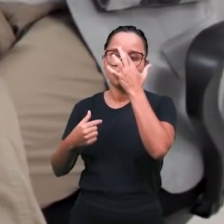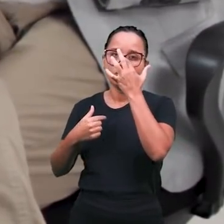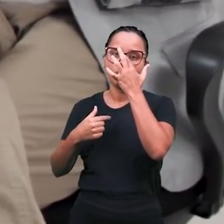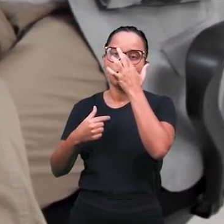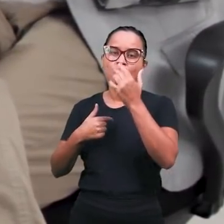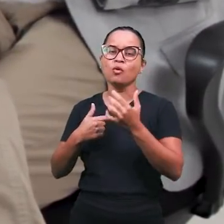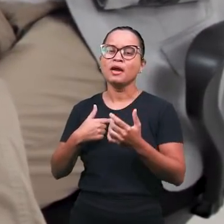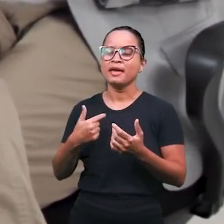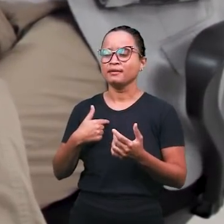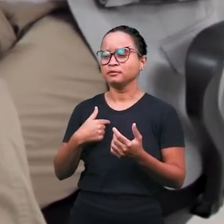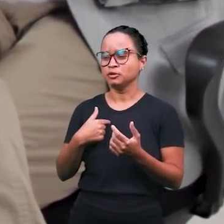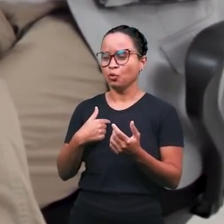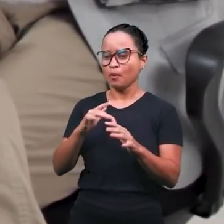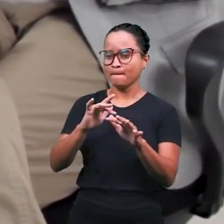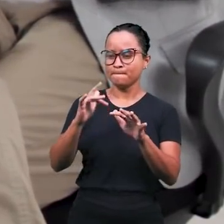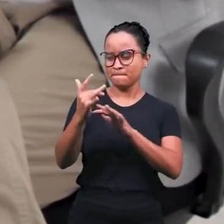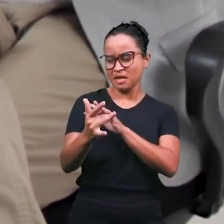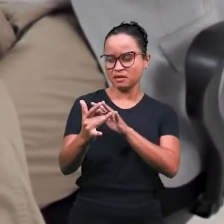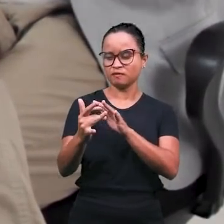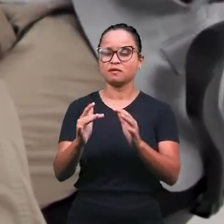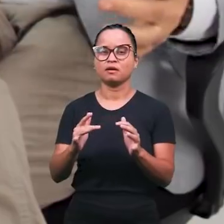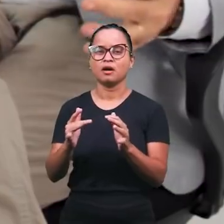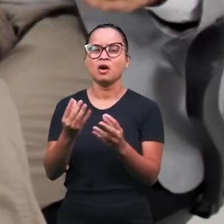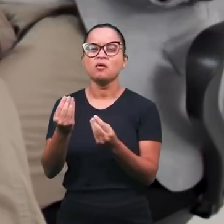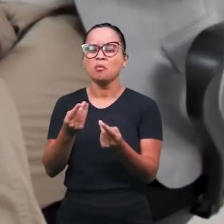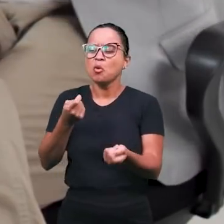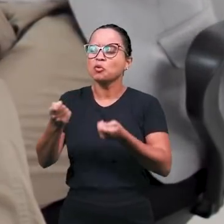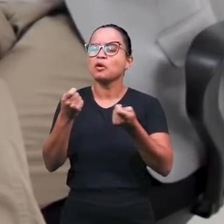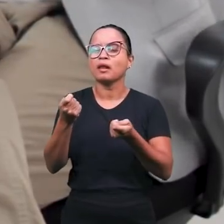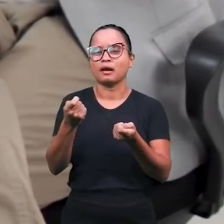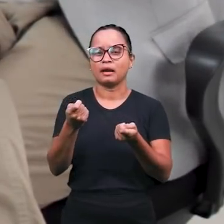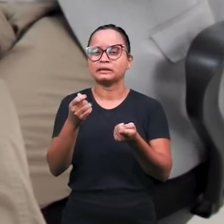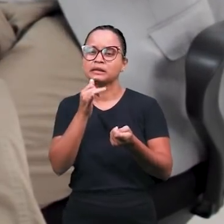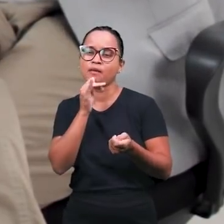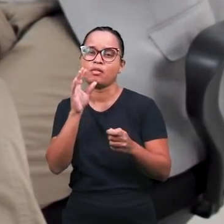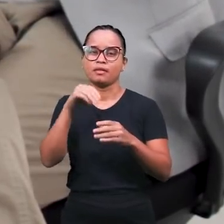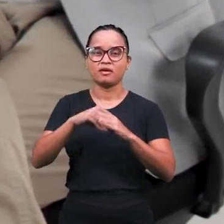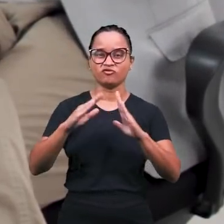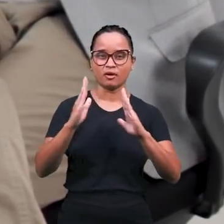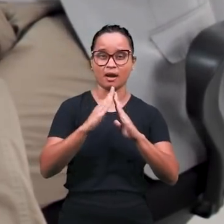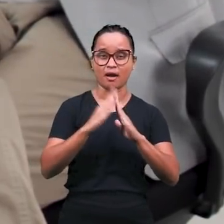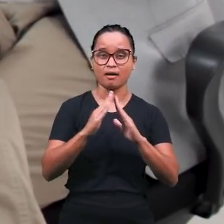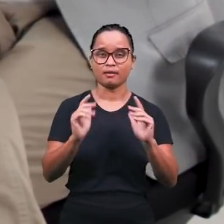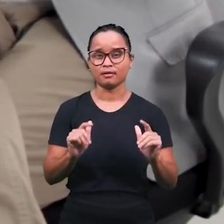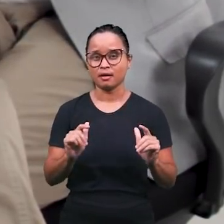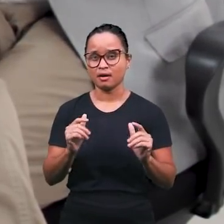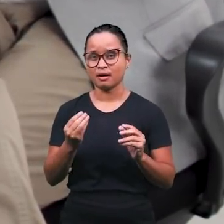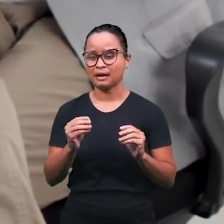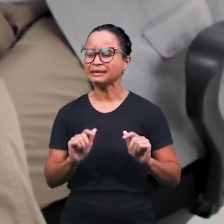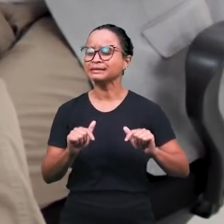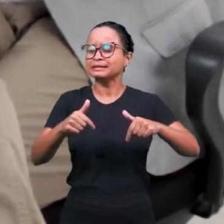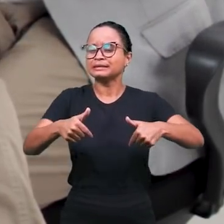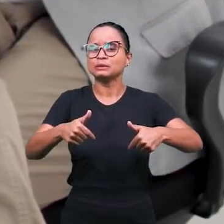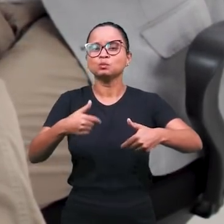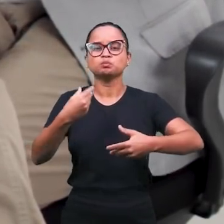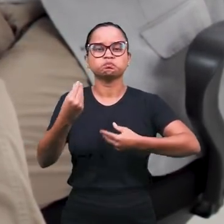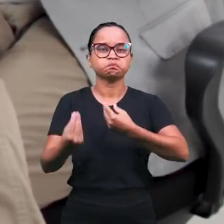esse controle das mídias sociais dentro de casa e como agir para